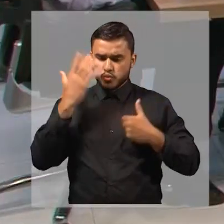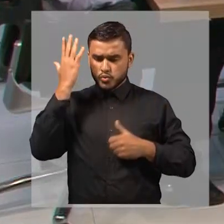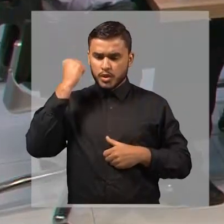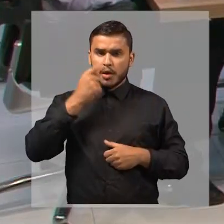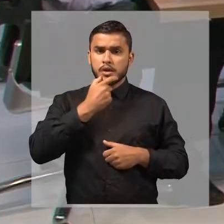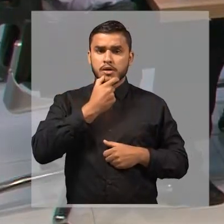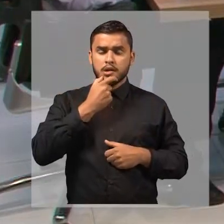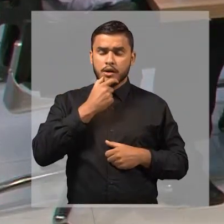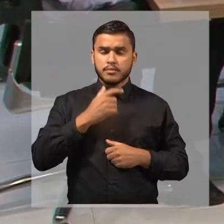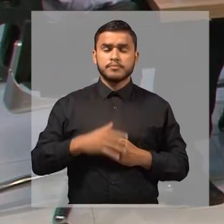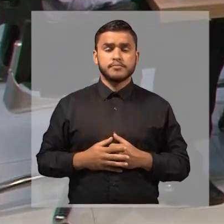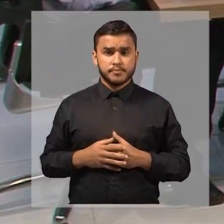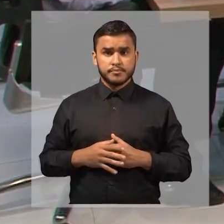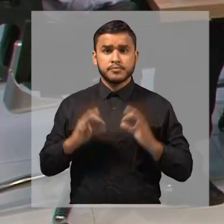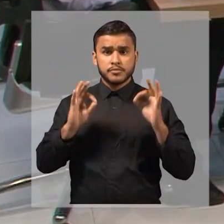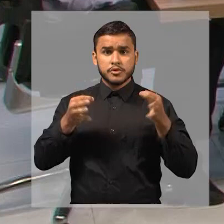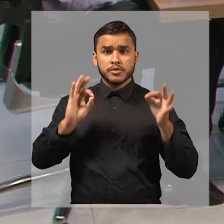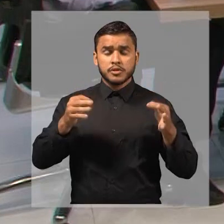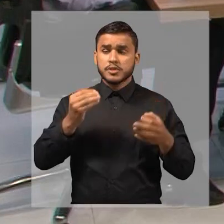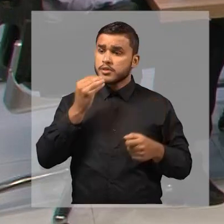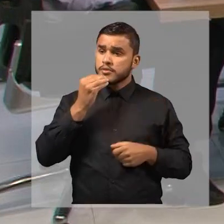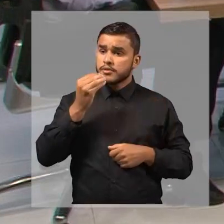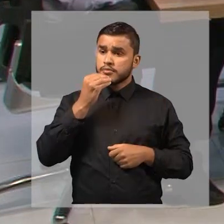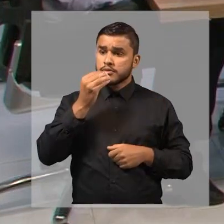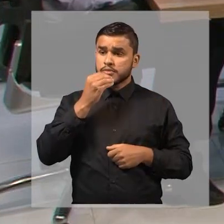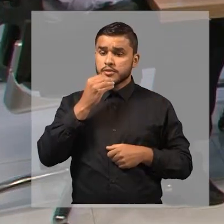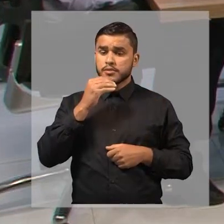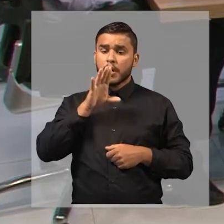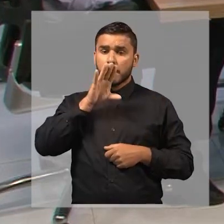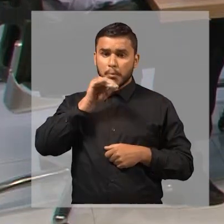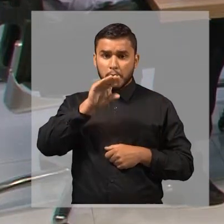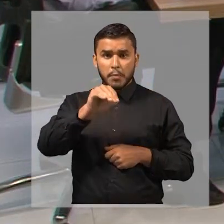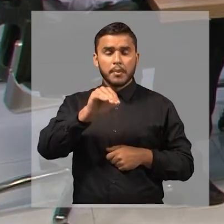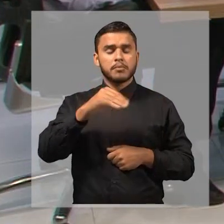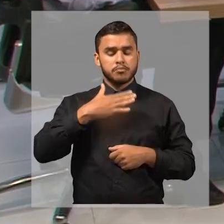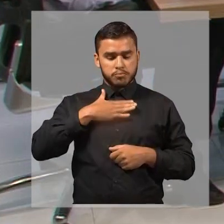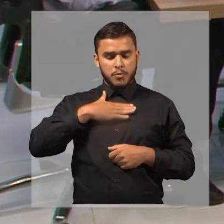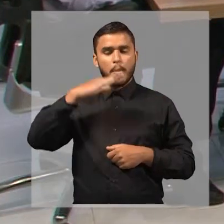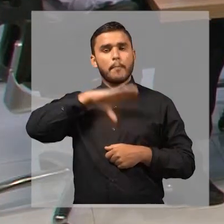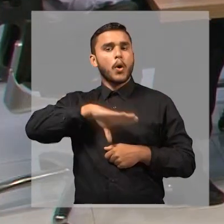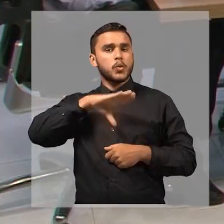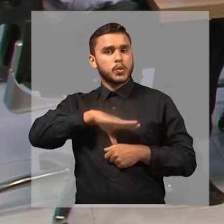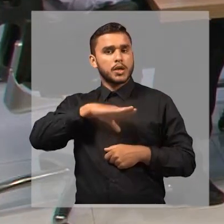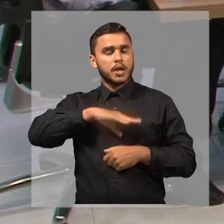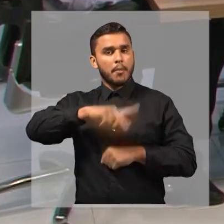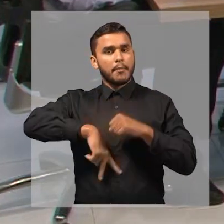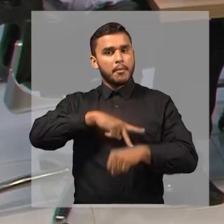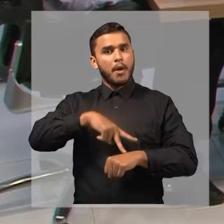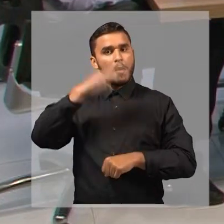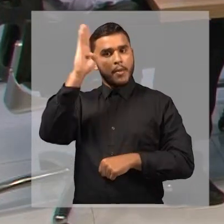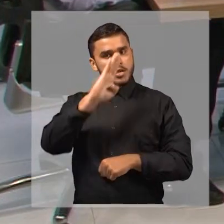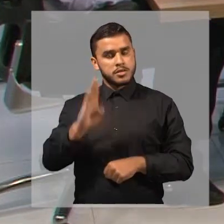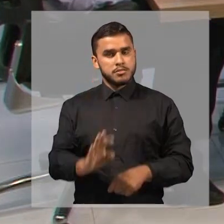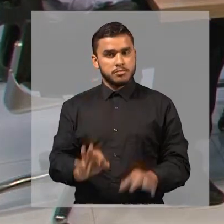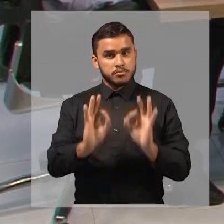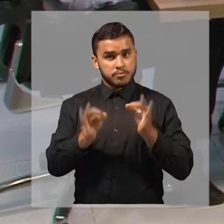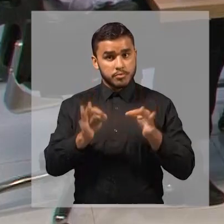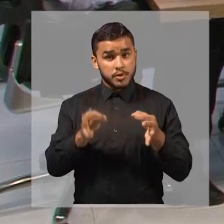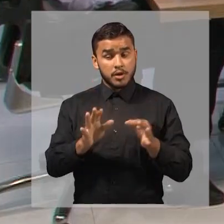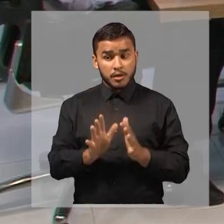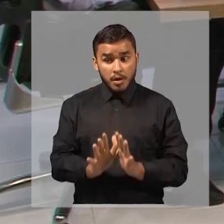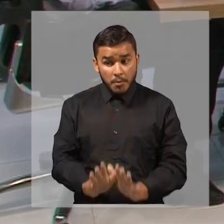que o presidente, em querendo, mesmo conhecendo o idioma, fale no idioma dele por uma questão não é,